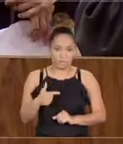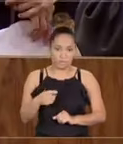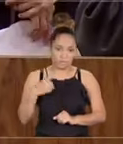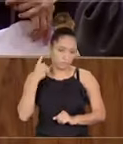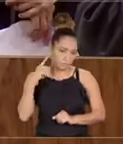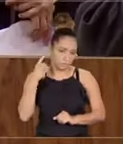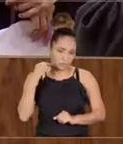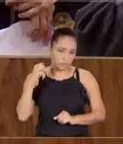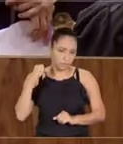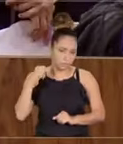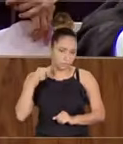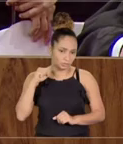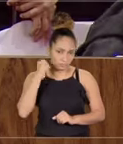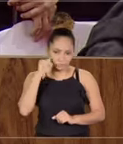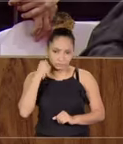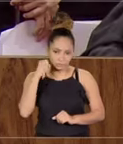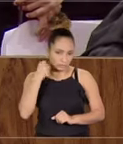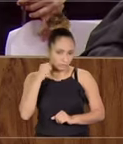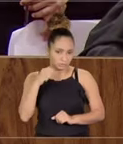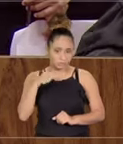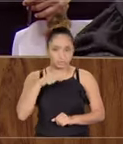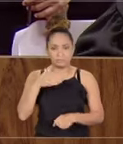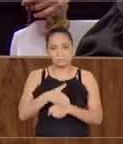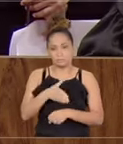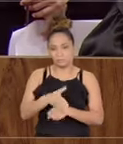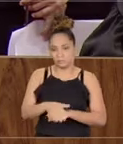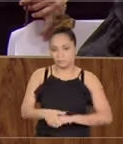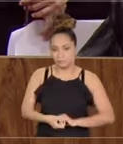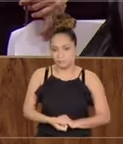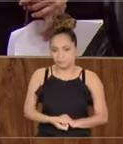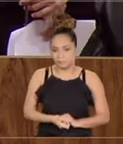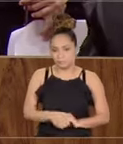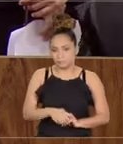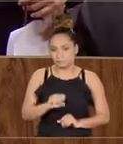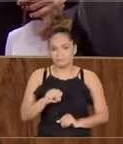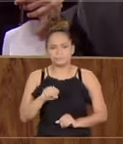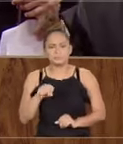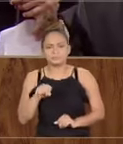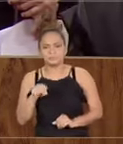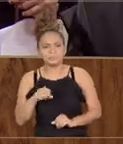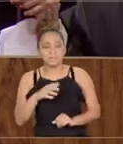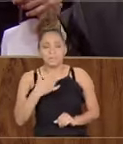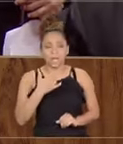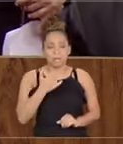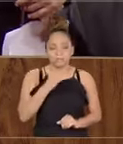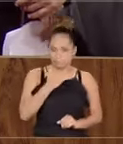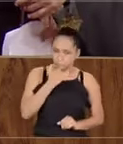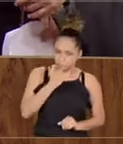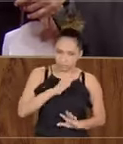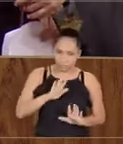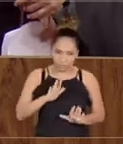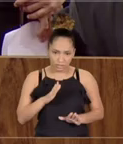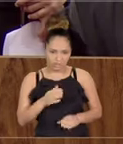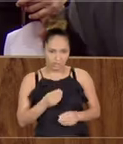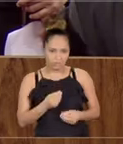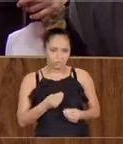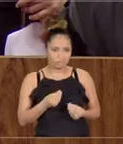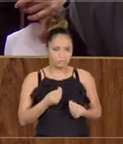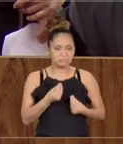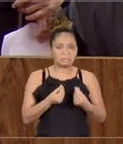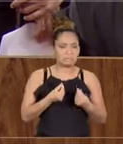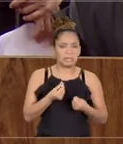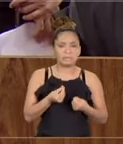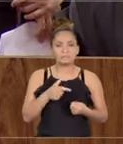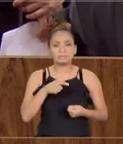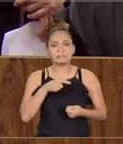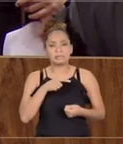Não me reporto ao assassinato em si, e sim aspectos de que dizem